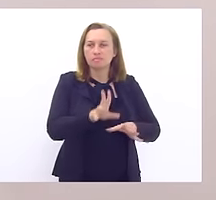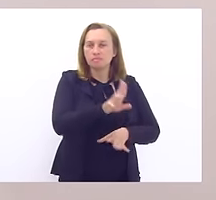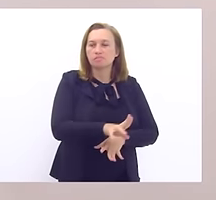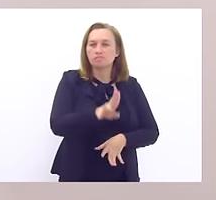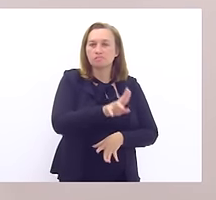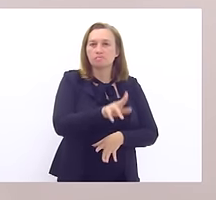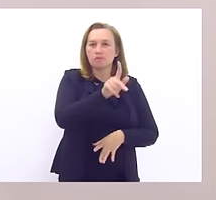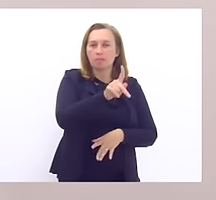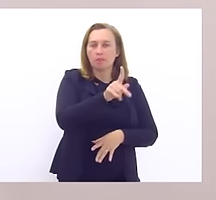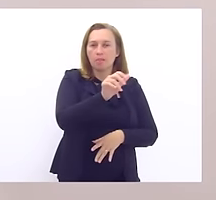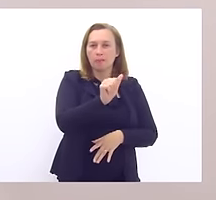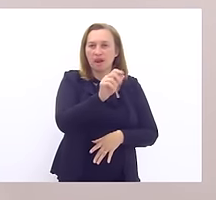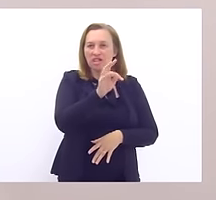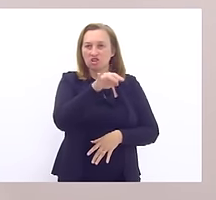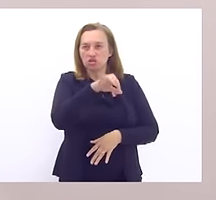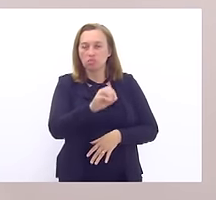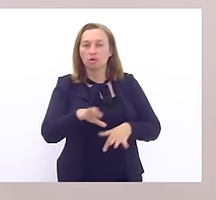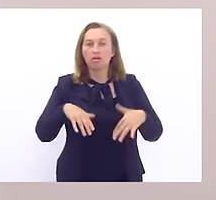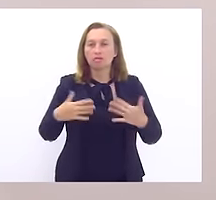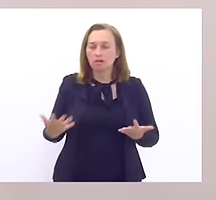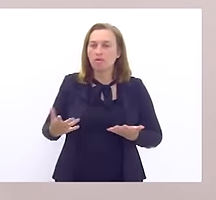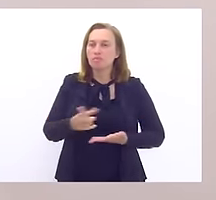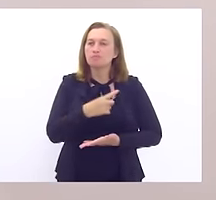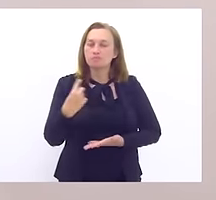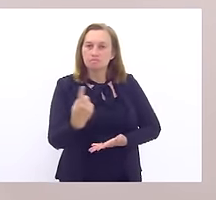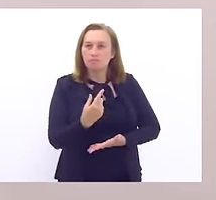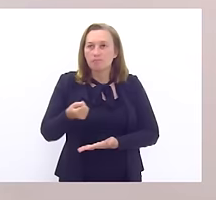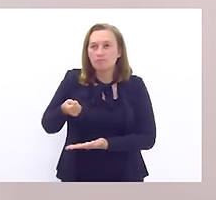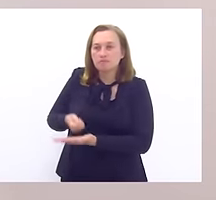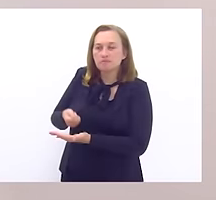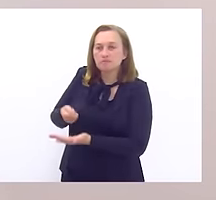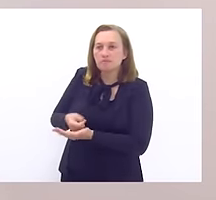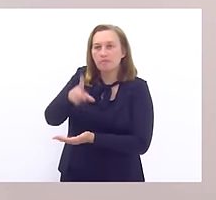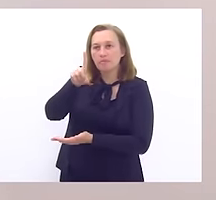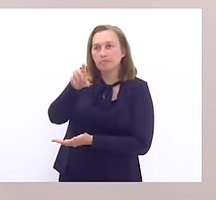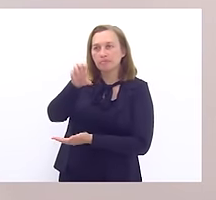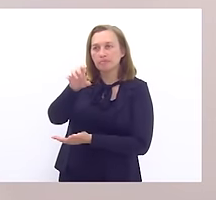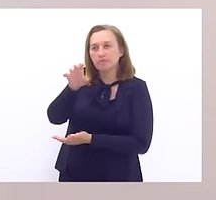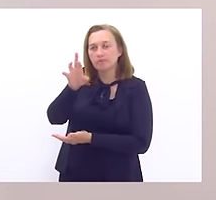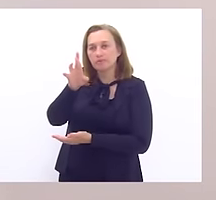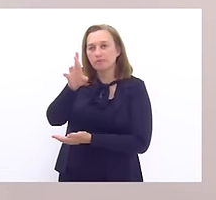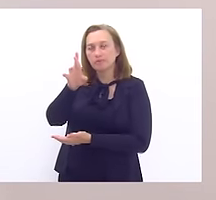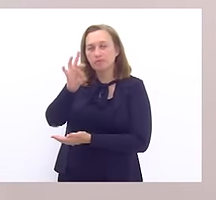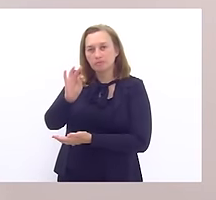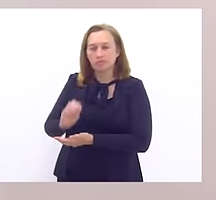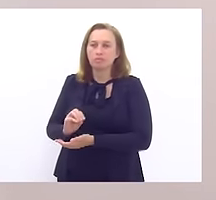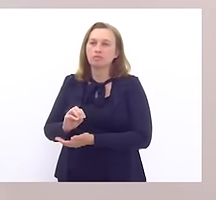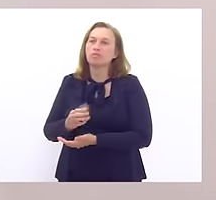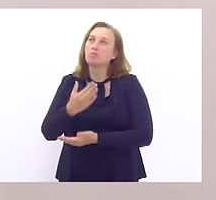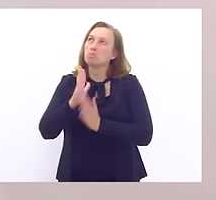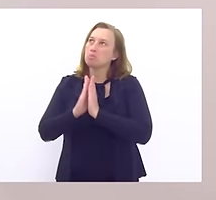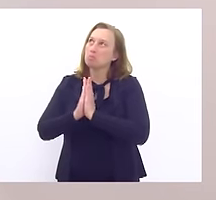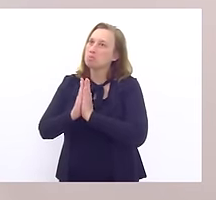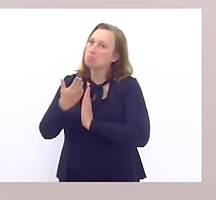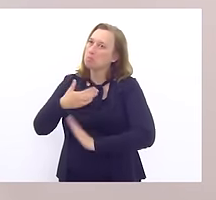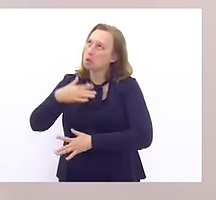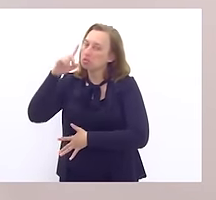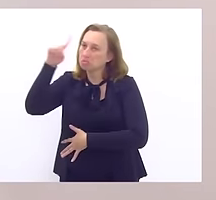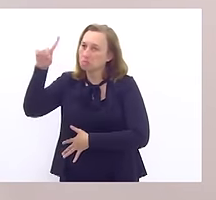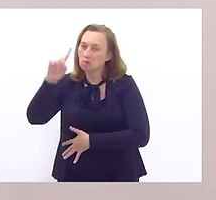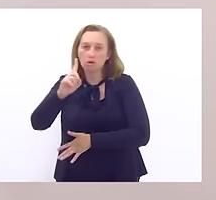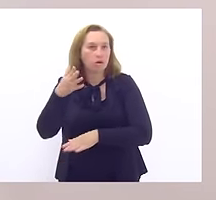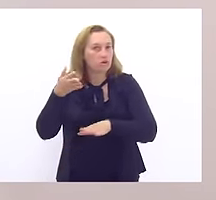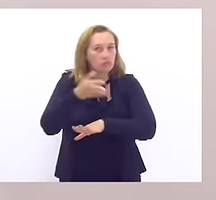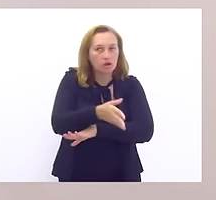então diante disso nós exigimos do Detran uma tomada de postura que pelo amor de Deus não entre mais nenhum carro